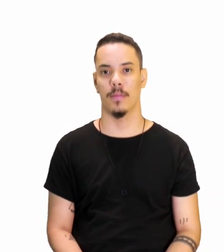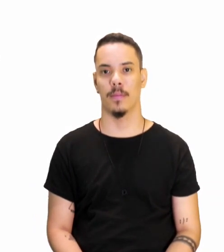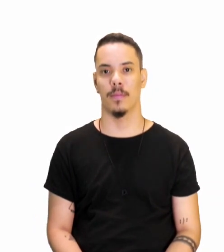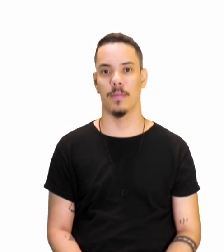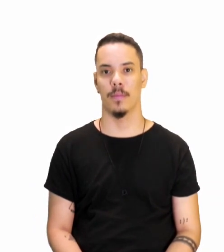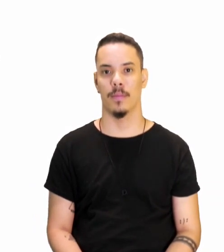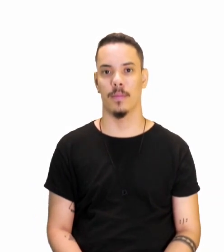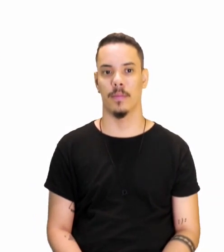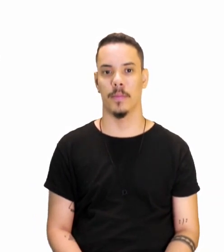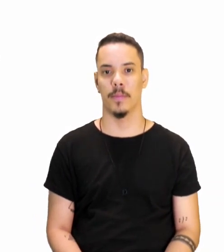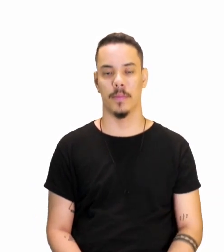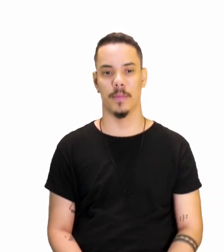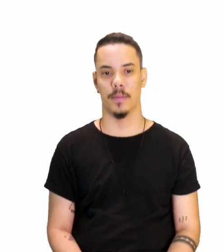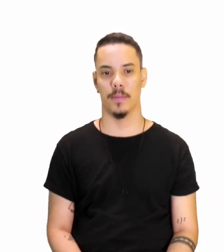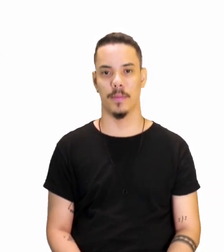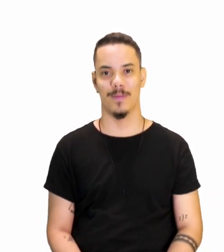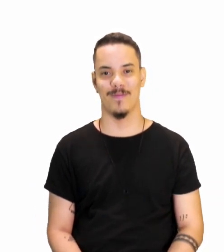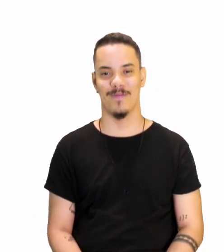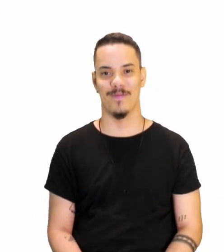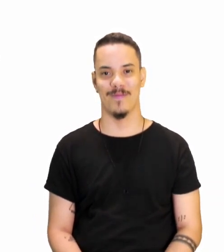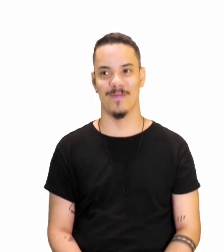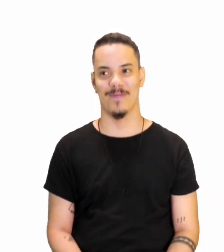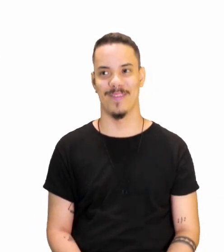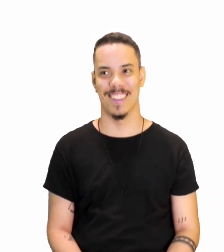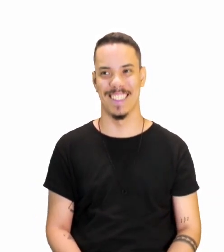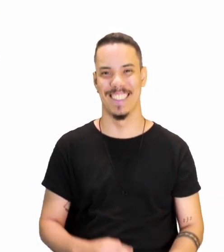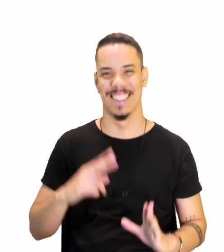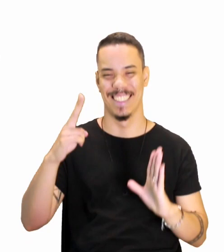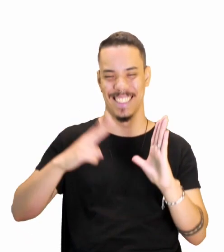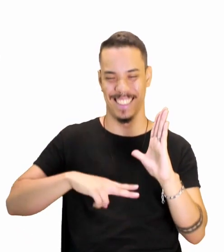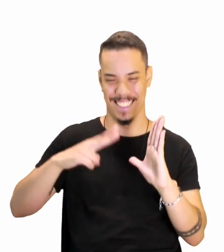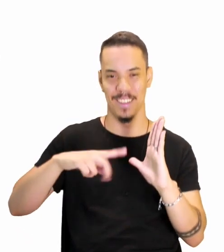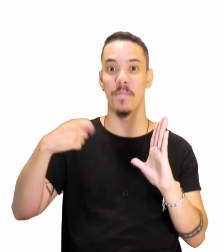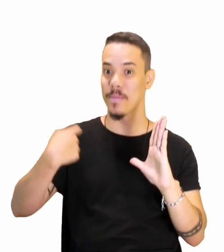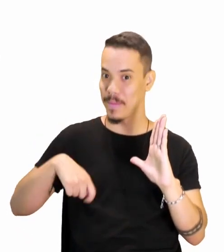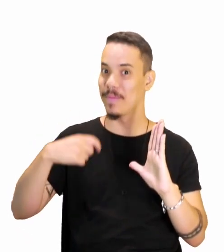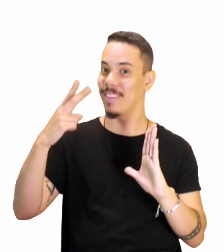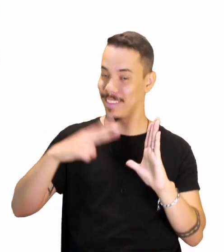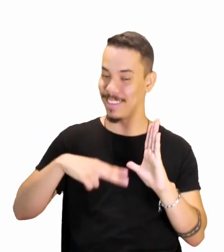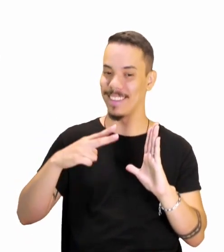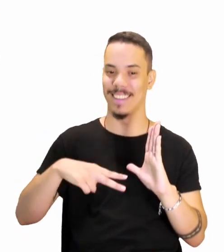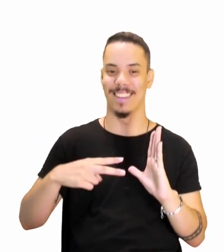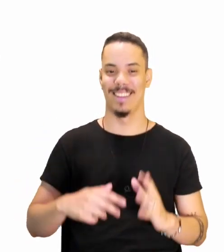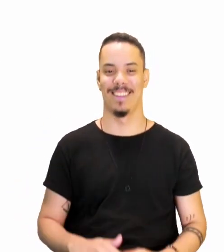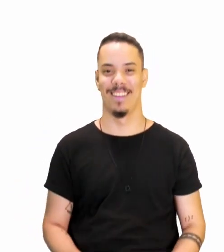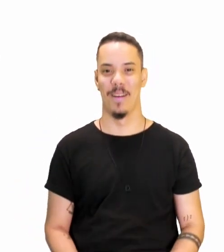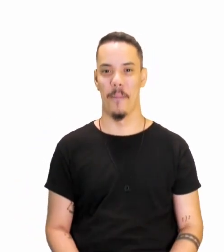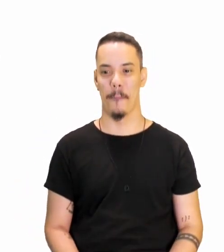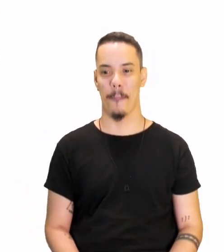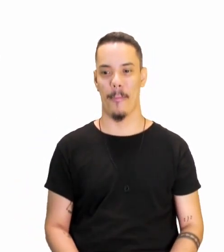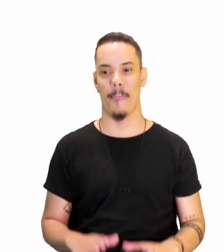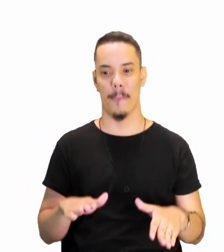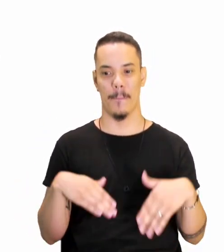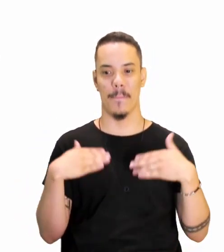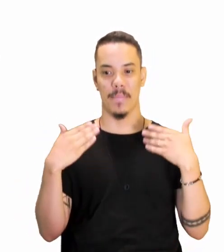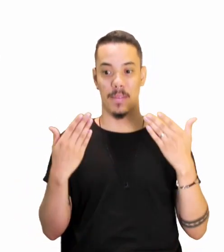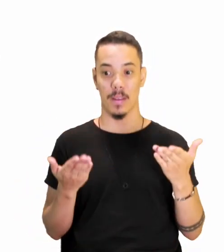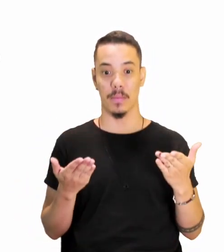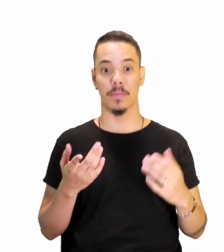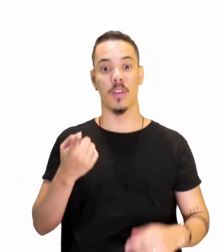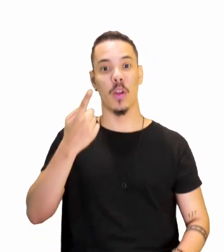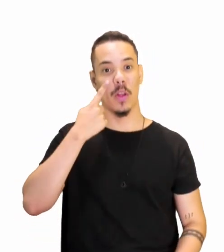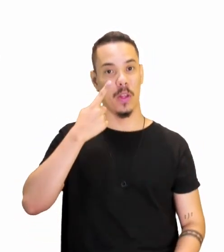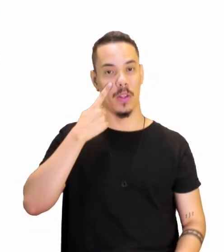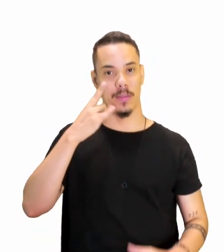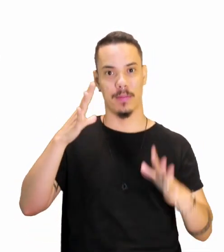Fazendo, né, Amadinho? É para fazer, meu querido. Então, vamos lá. Então, aqui, ó,